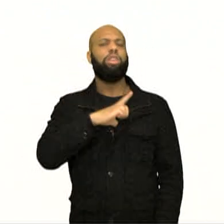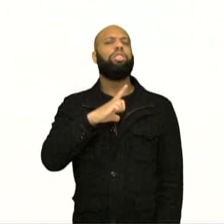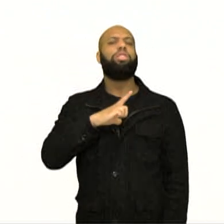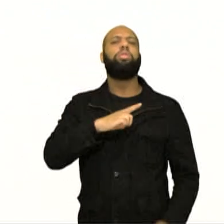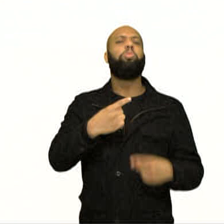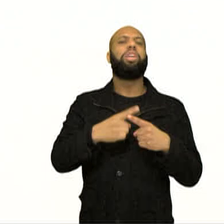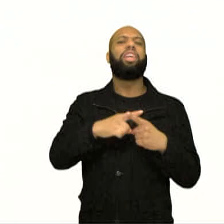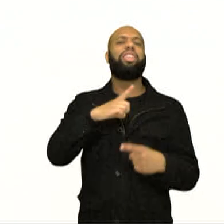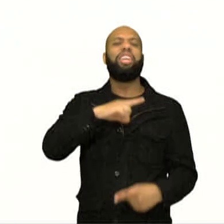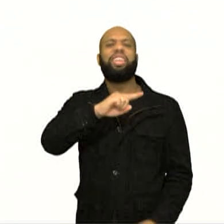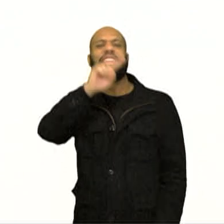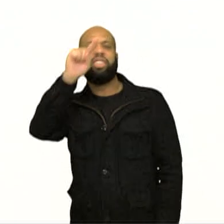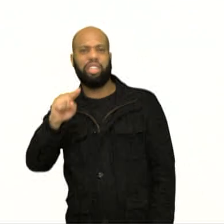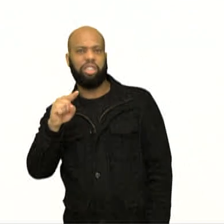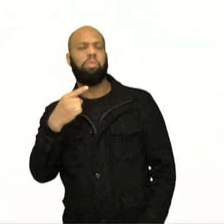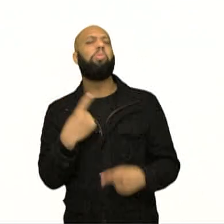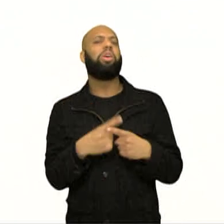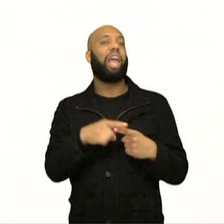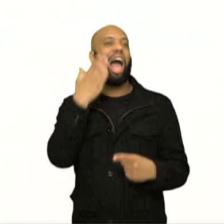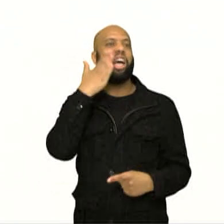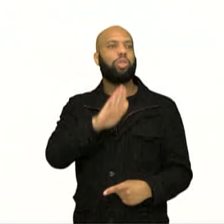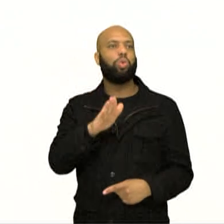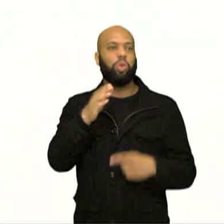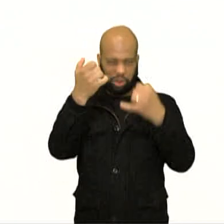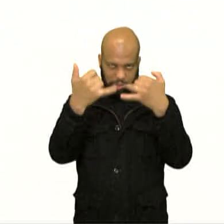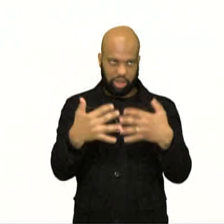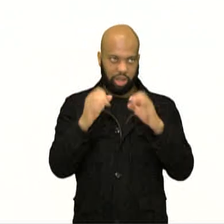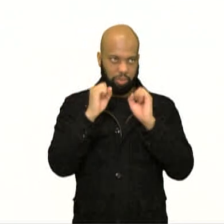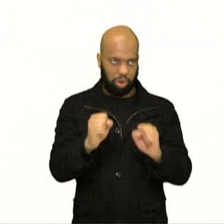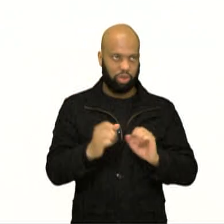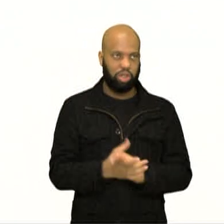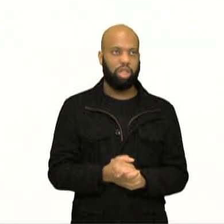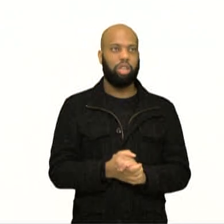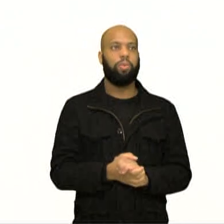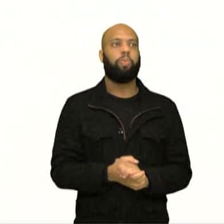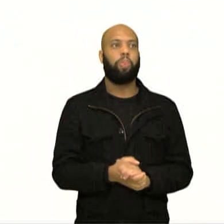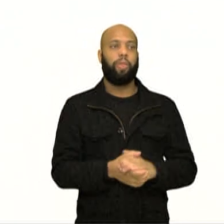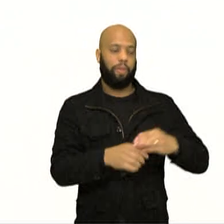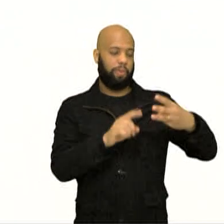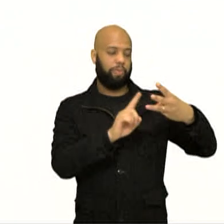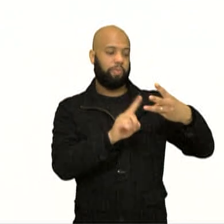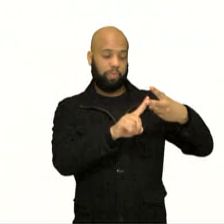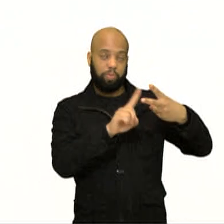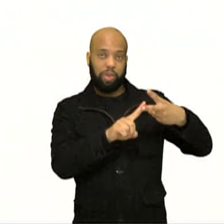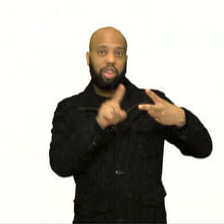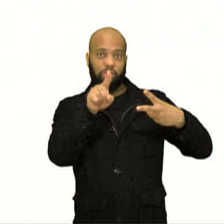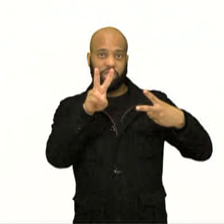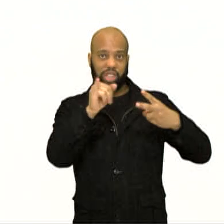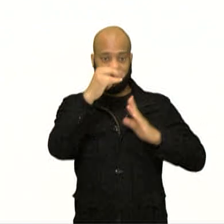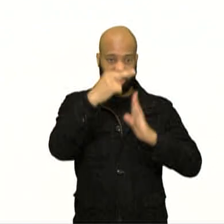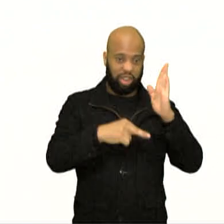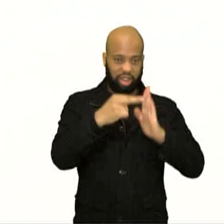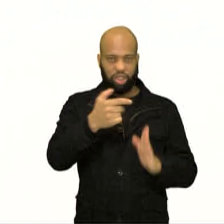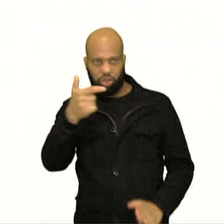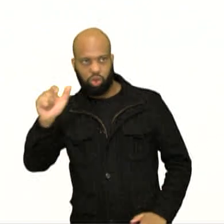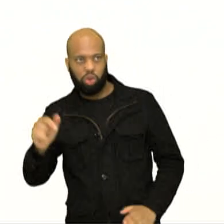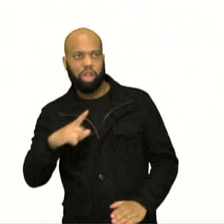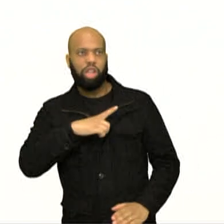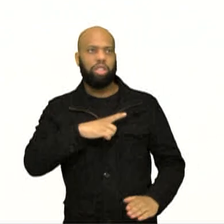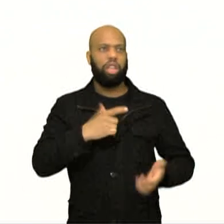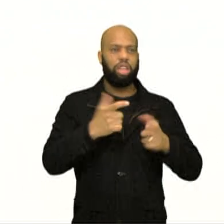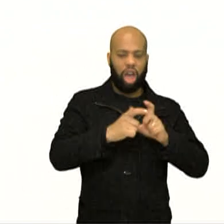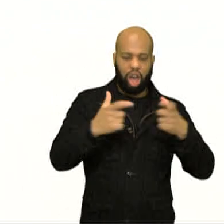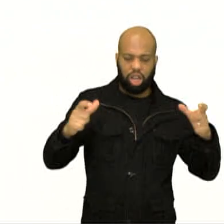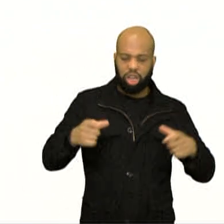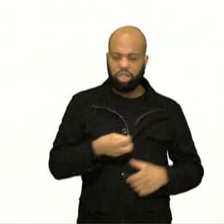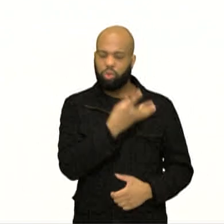ali sublinhada e em destaque em azul, né? Letra B, releia. A grande quantidade de opções